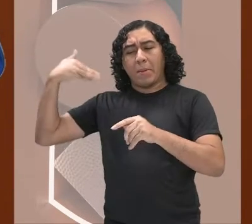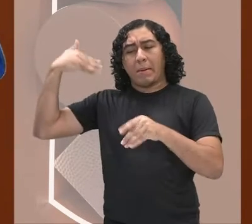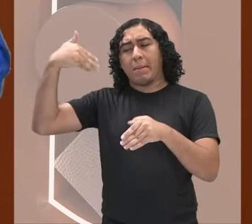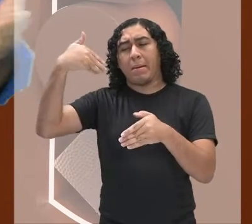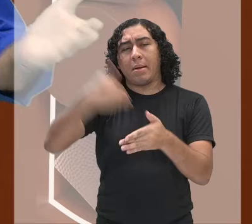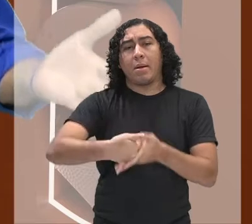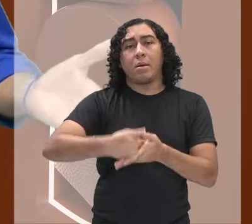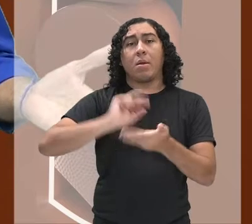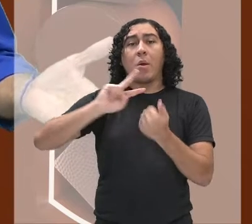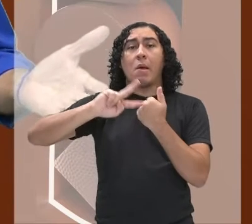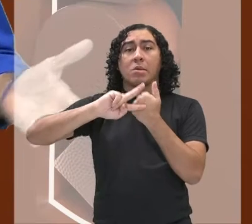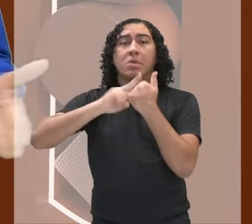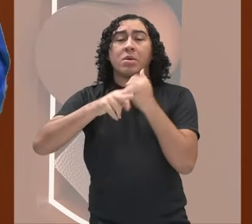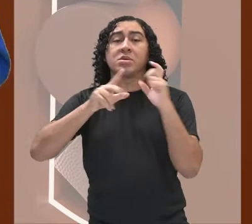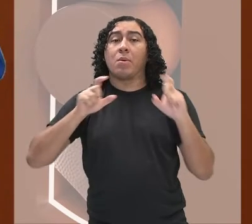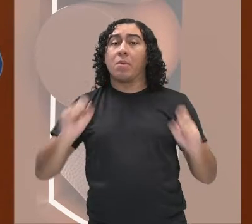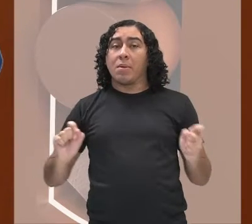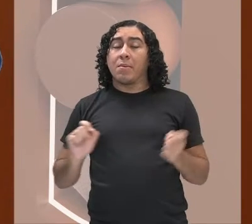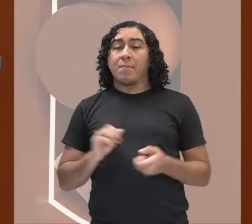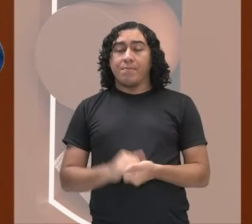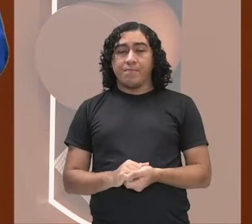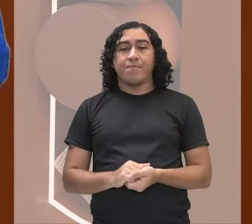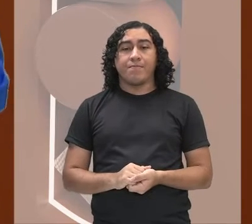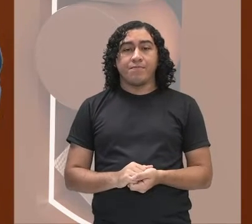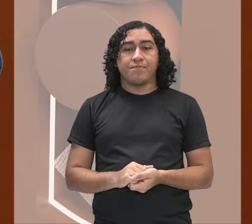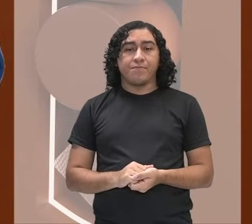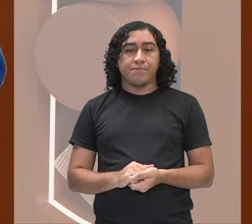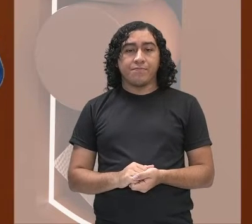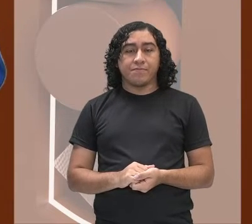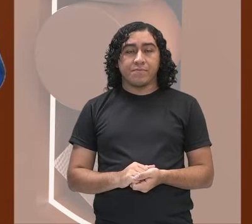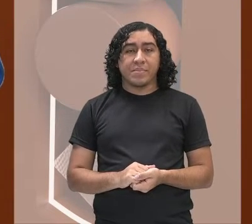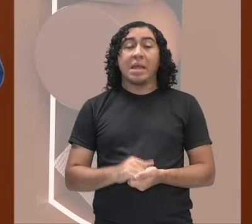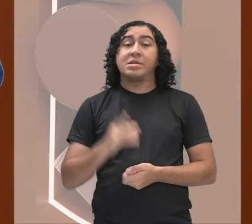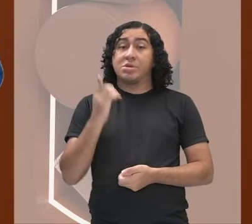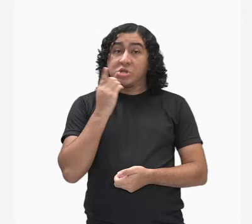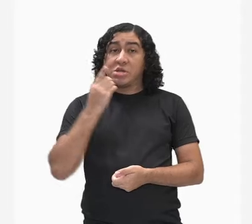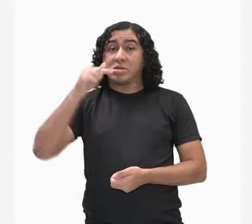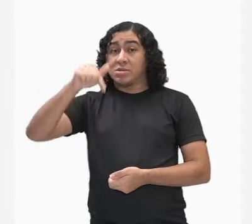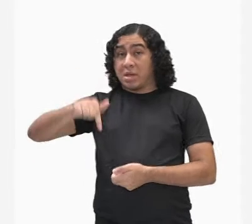levaram ao que nós conhecemos como o 7 de setembro de